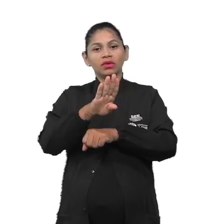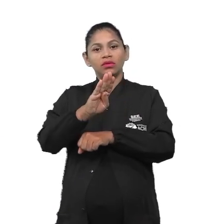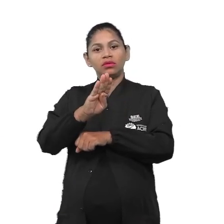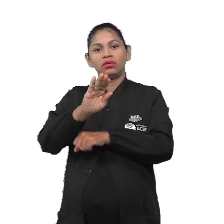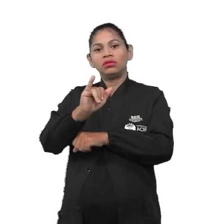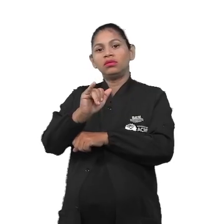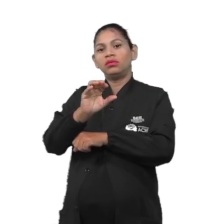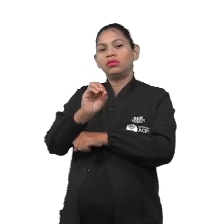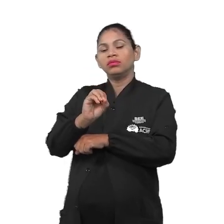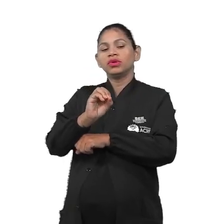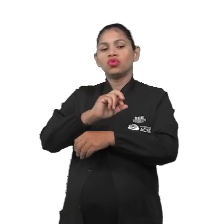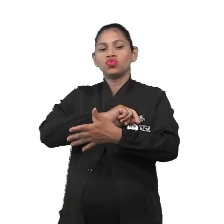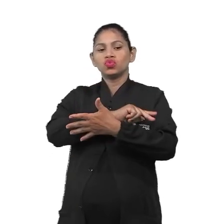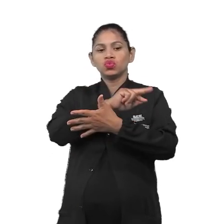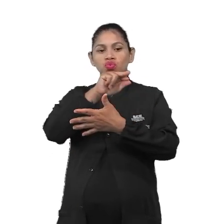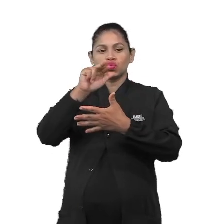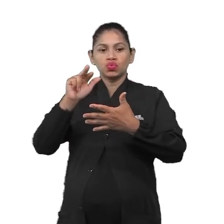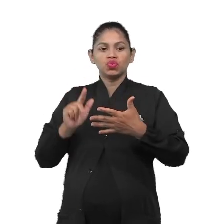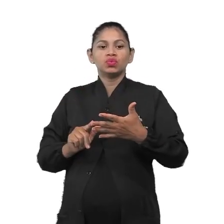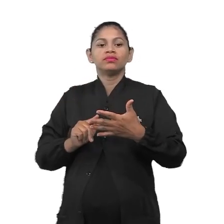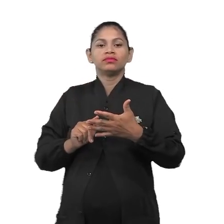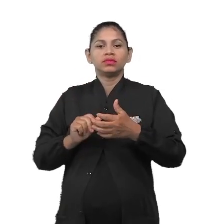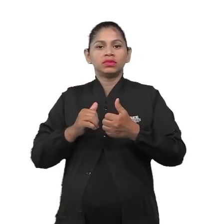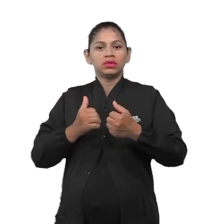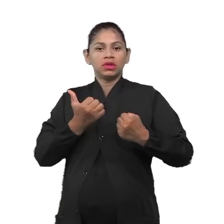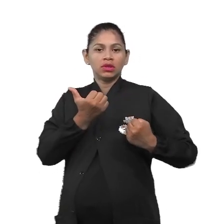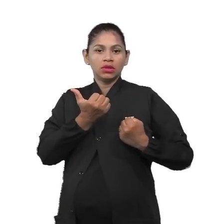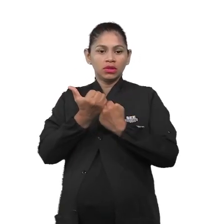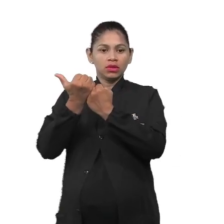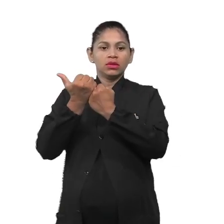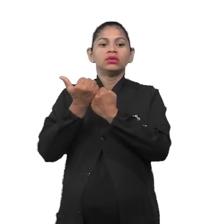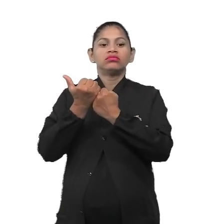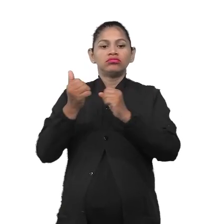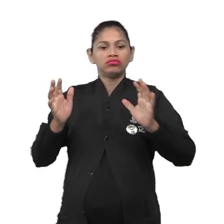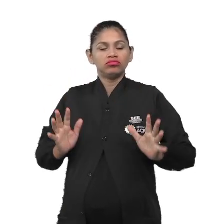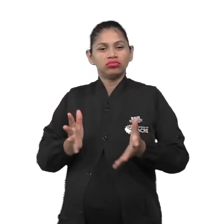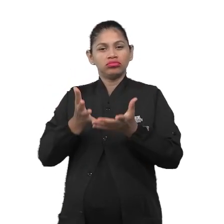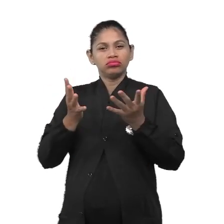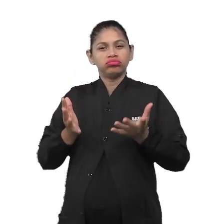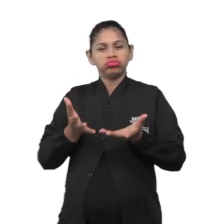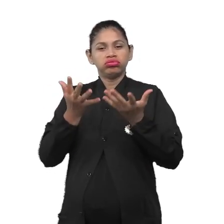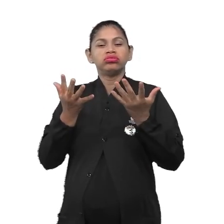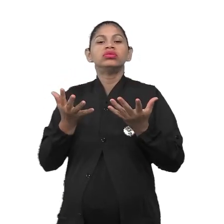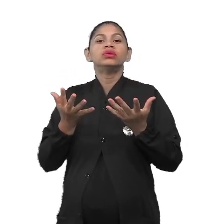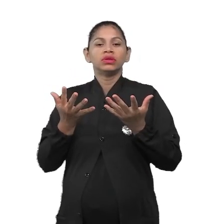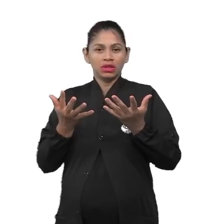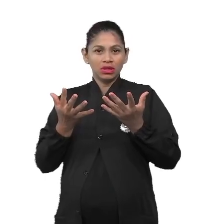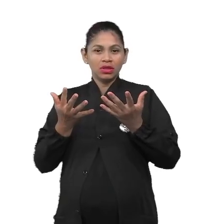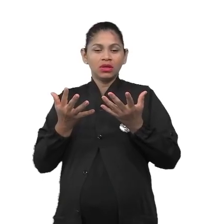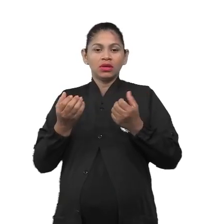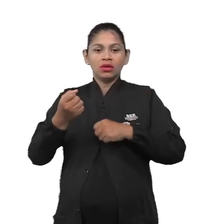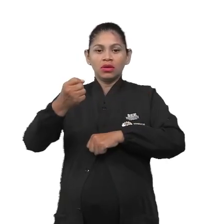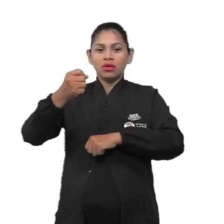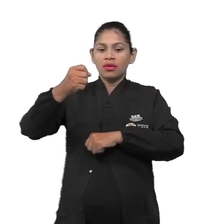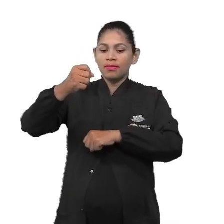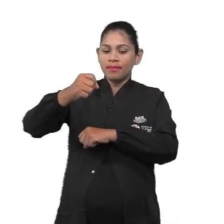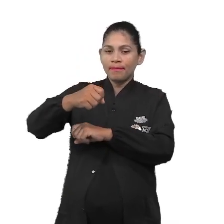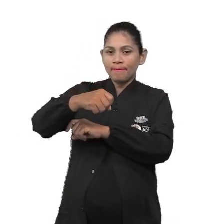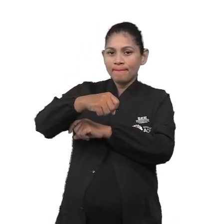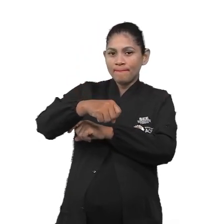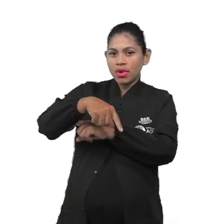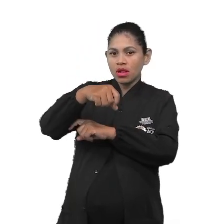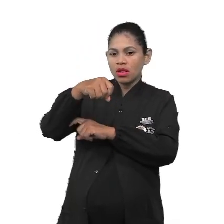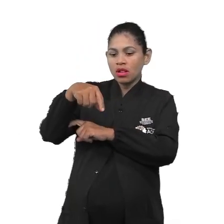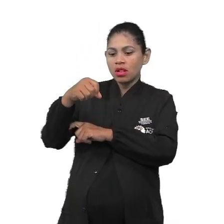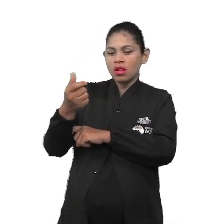o apoio de forma a incentivar reflorestamento, evitar o uso de produtos